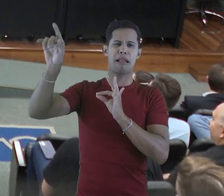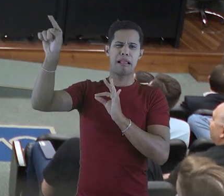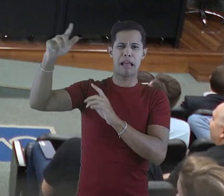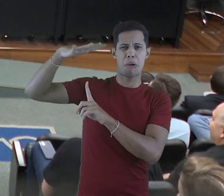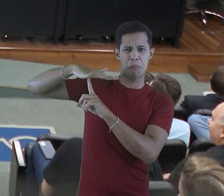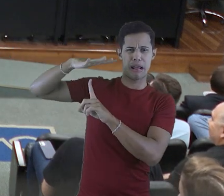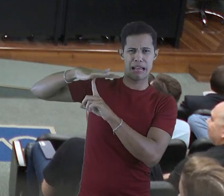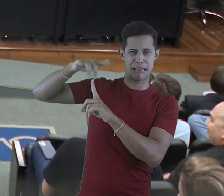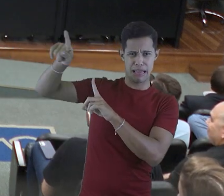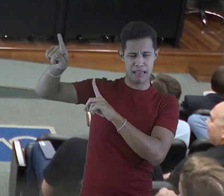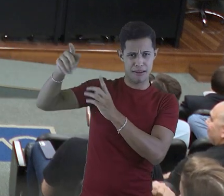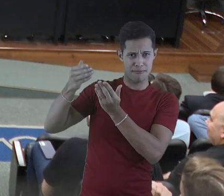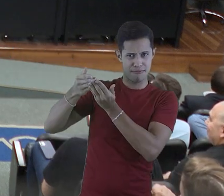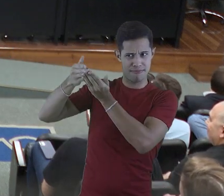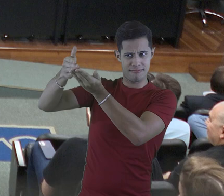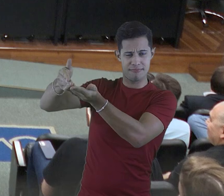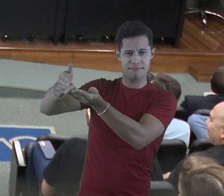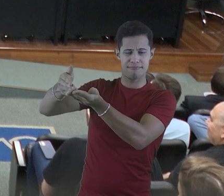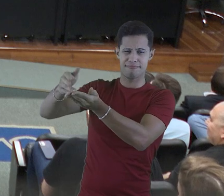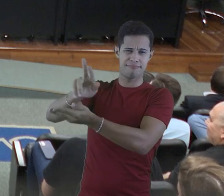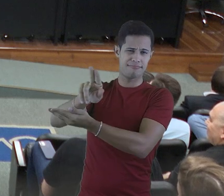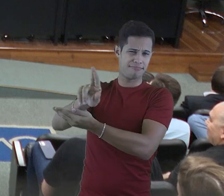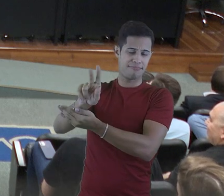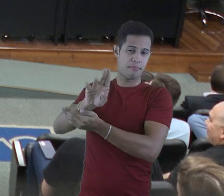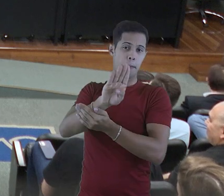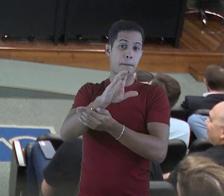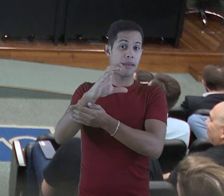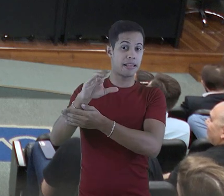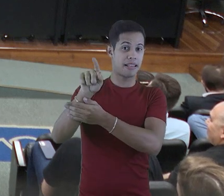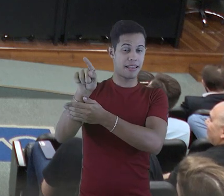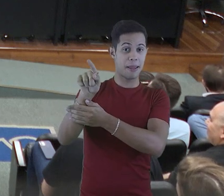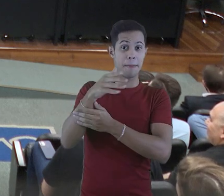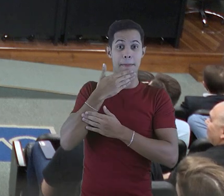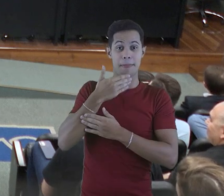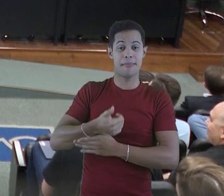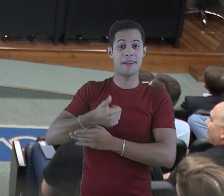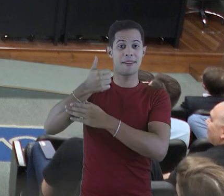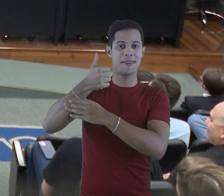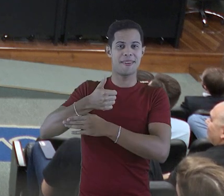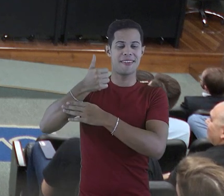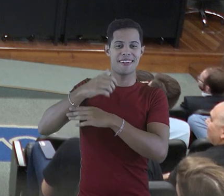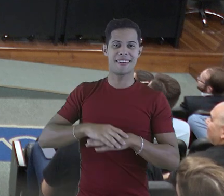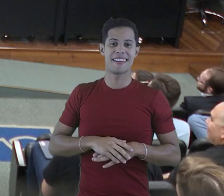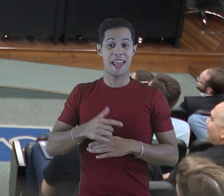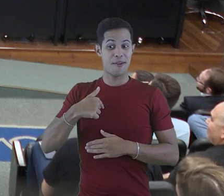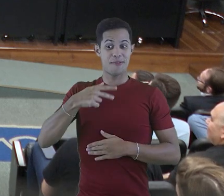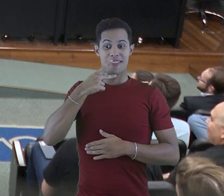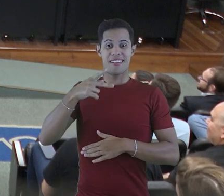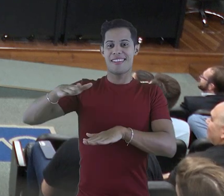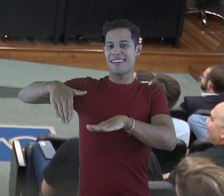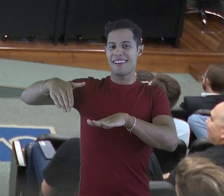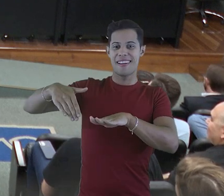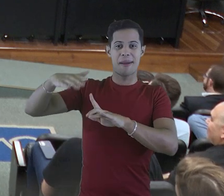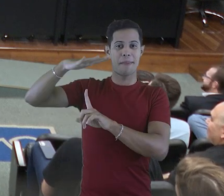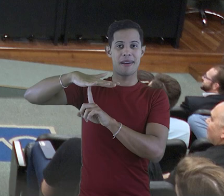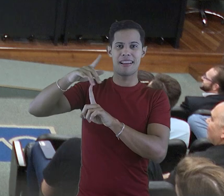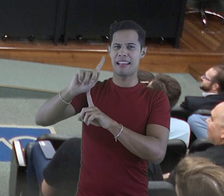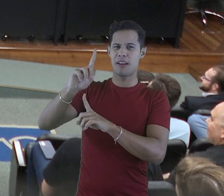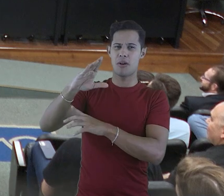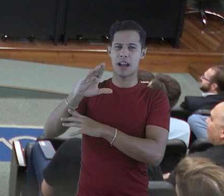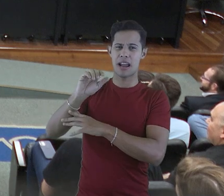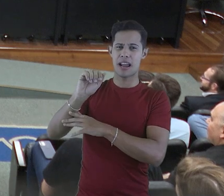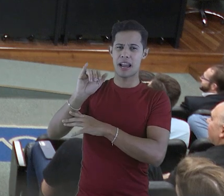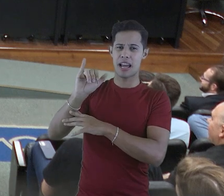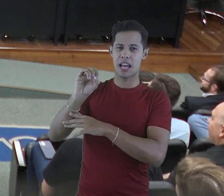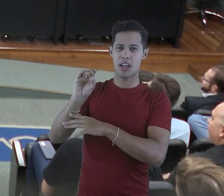não vou nem falar do Praia do Paraná se não Caiobá não tem o IAT clube lá em Caiobá talvez não caiba do tamanho dos que vocês têm